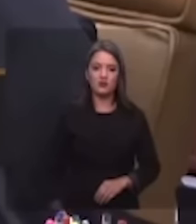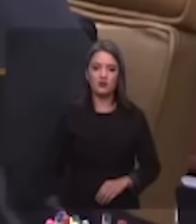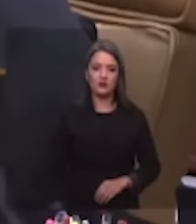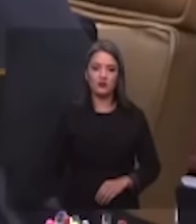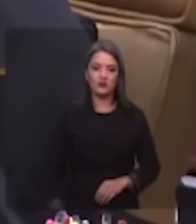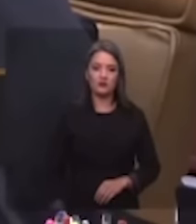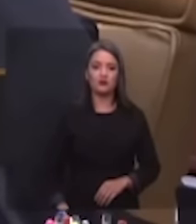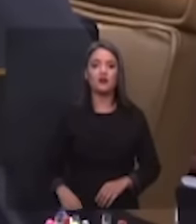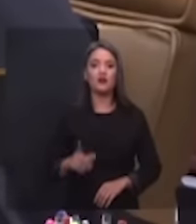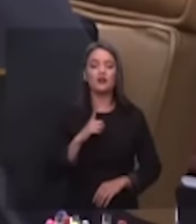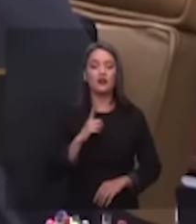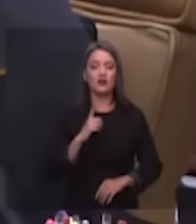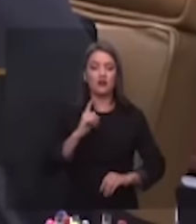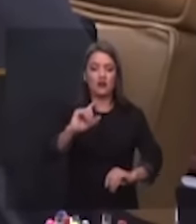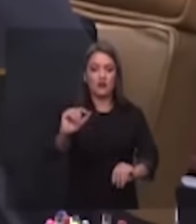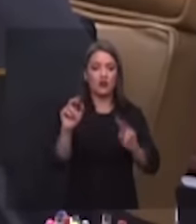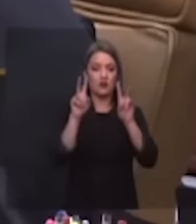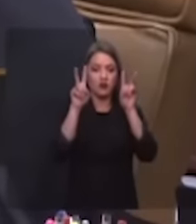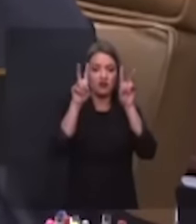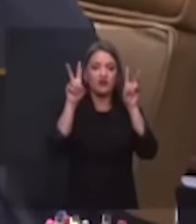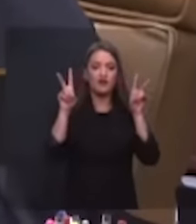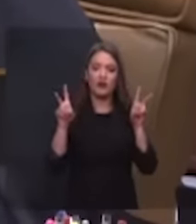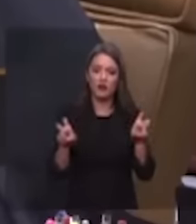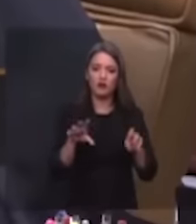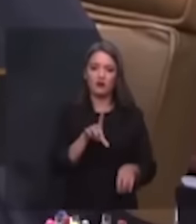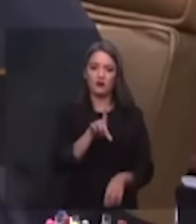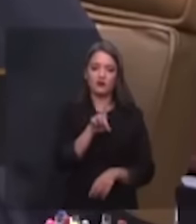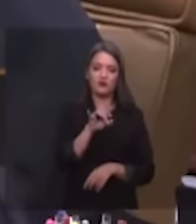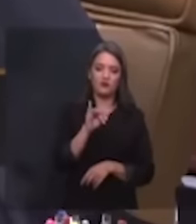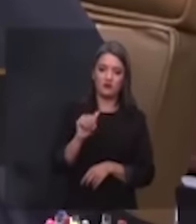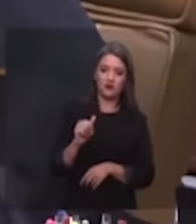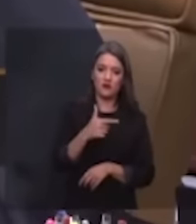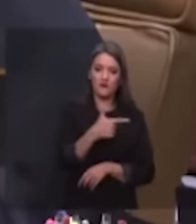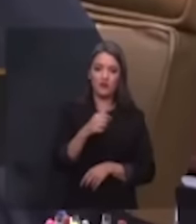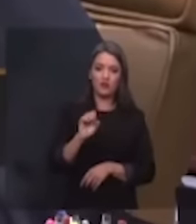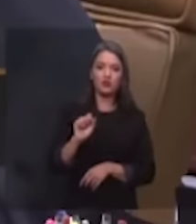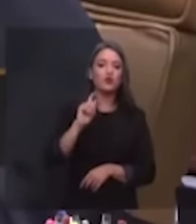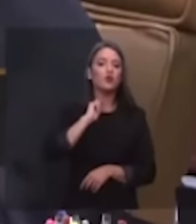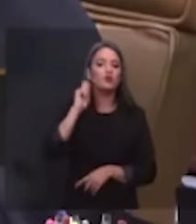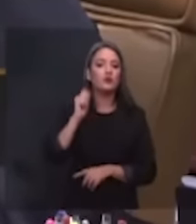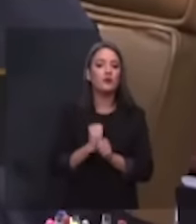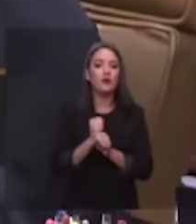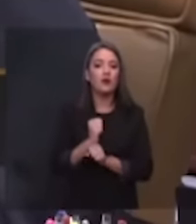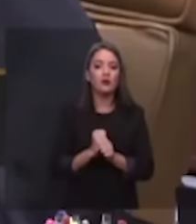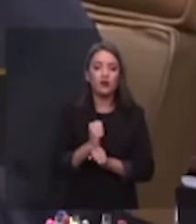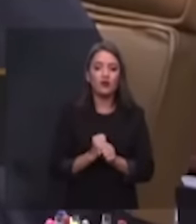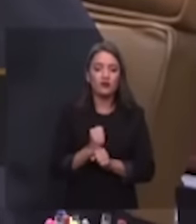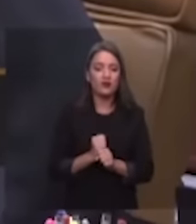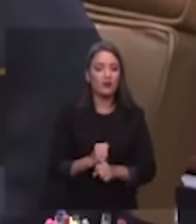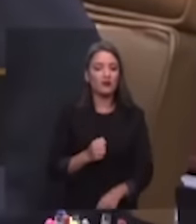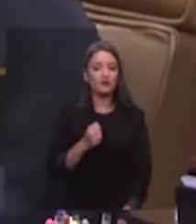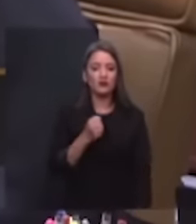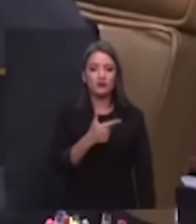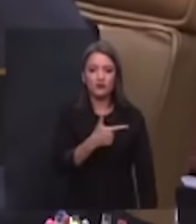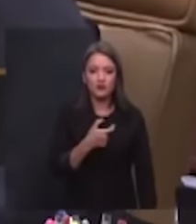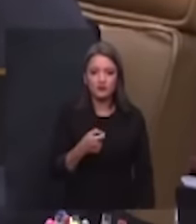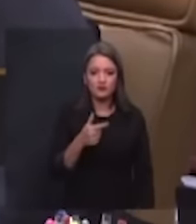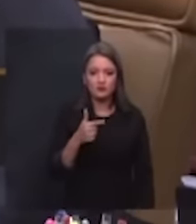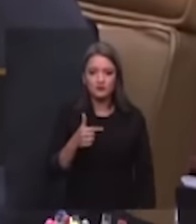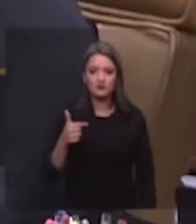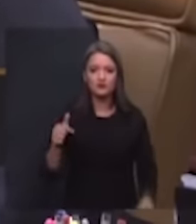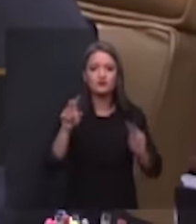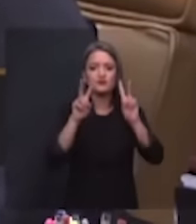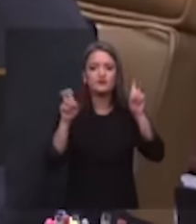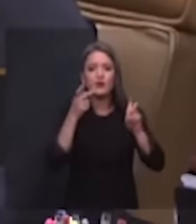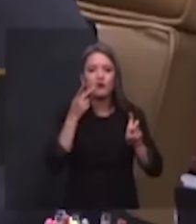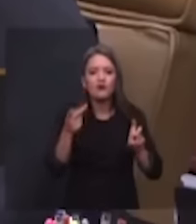em matéria publicada no dia 28 de abril de 2022. Diz a chamada da matéria: pena